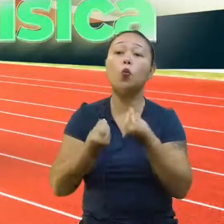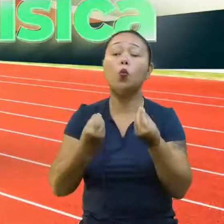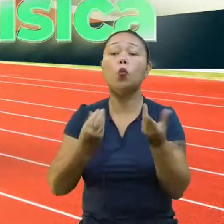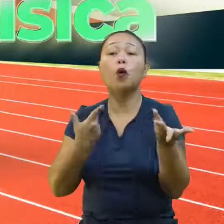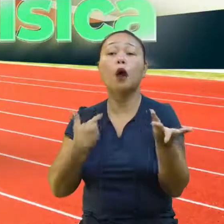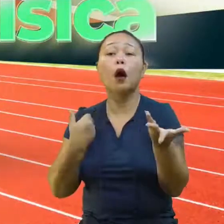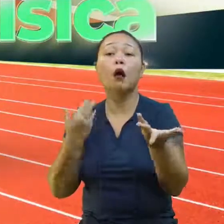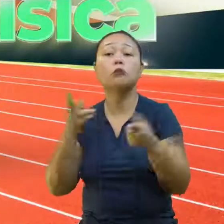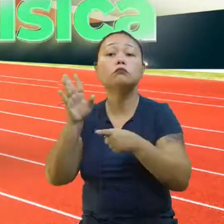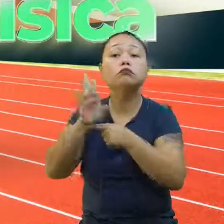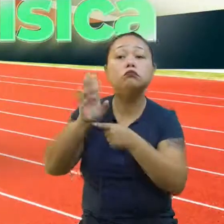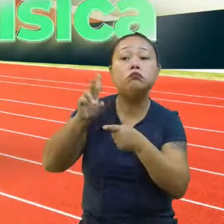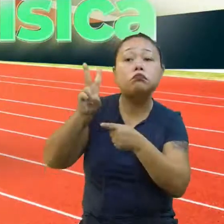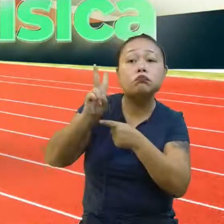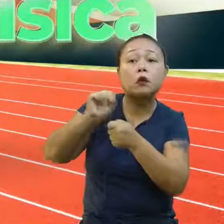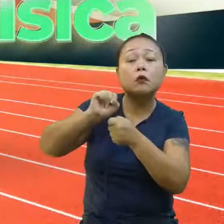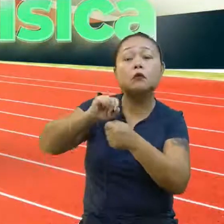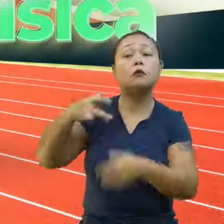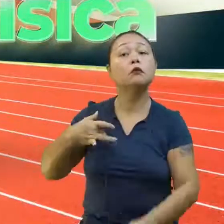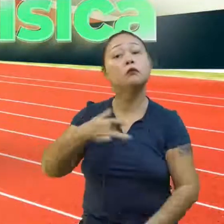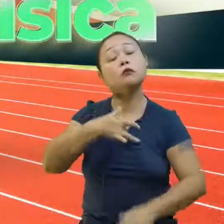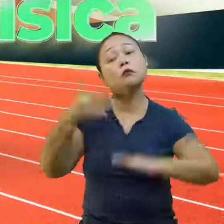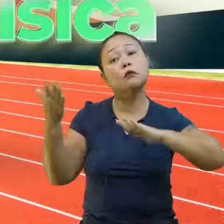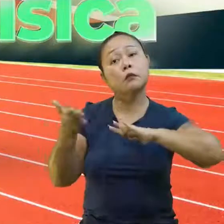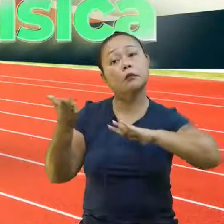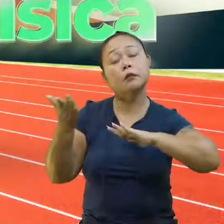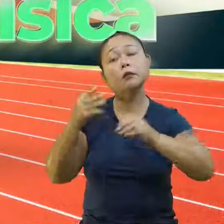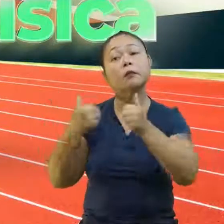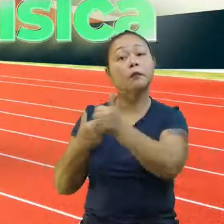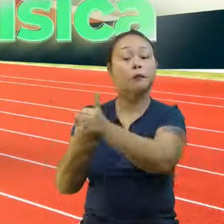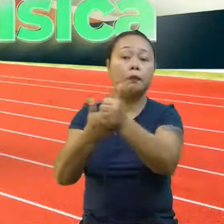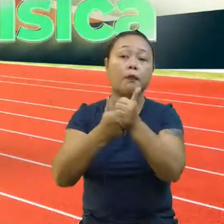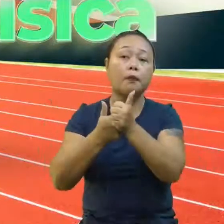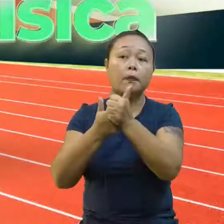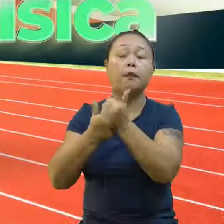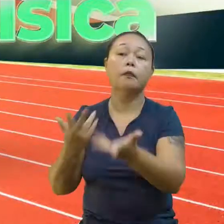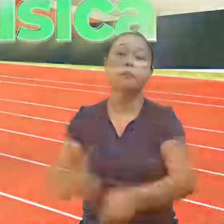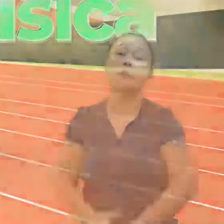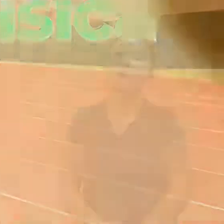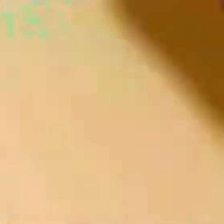nossa saúde na contemporaneidade? Acompanha comigo aí a matéria.